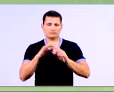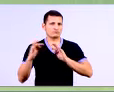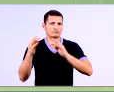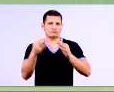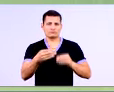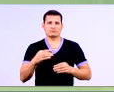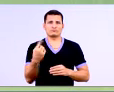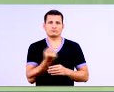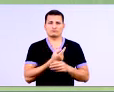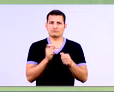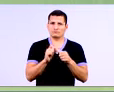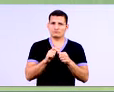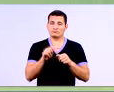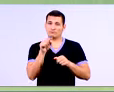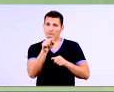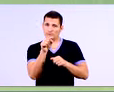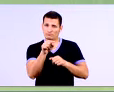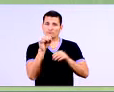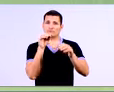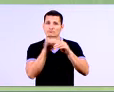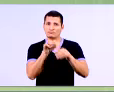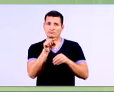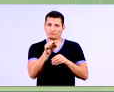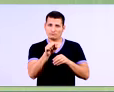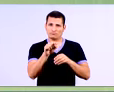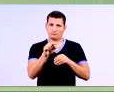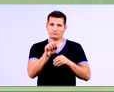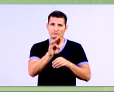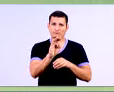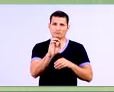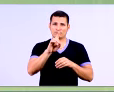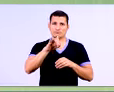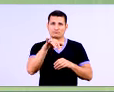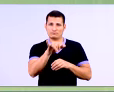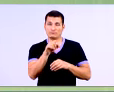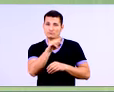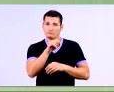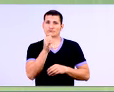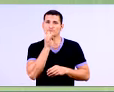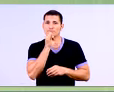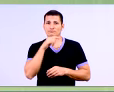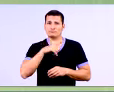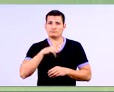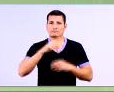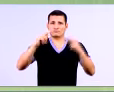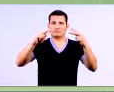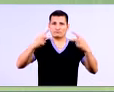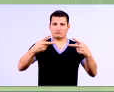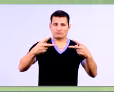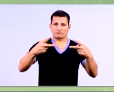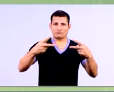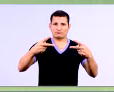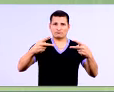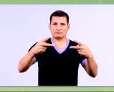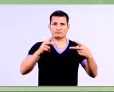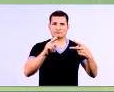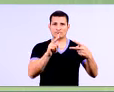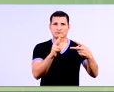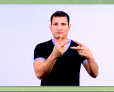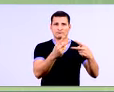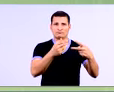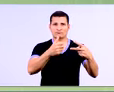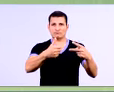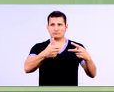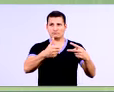nós faremos dentro dessa tag. Aqui, como exemplo, vocês podem ver que existe um H1, que é um cabeçalho de maior importância,